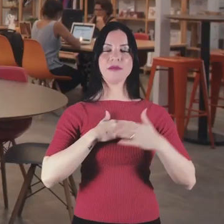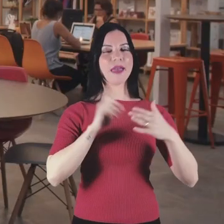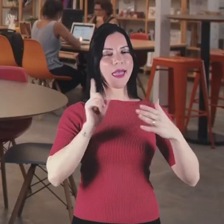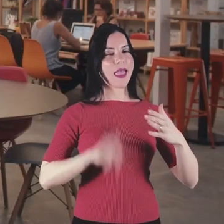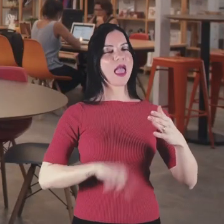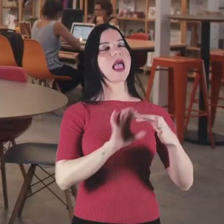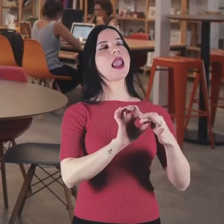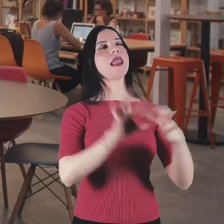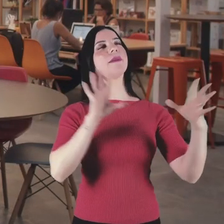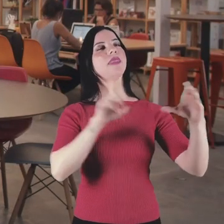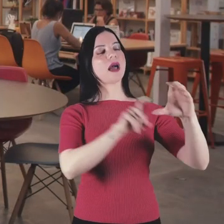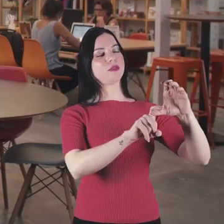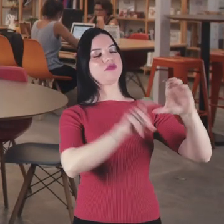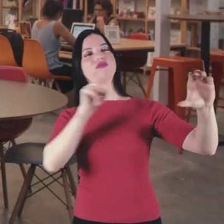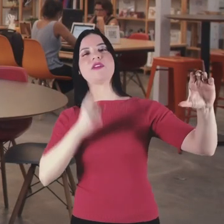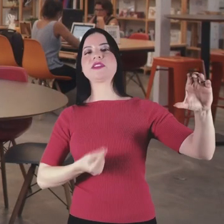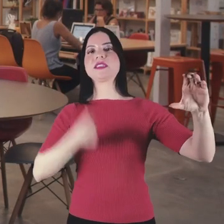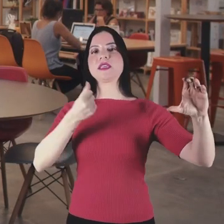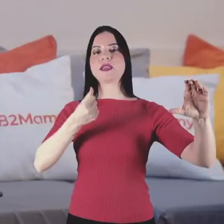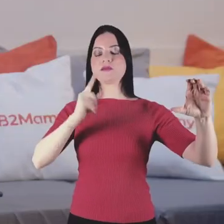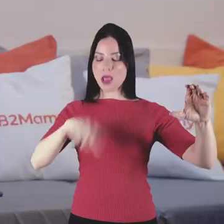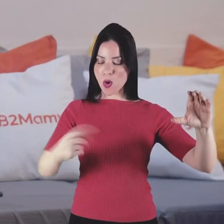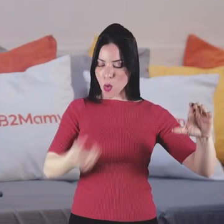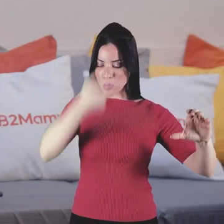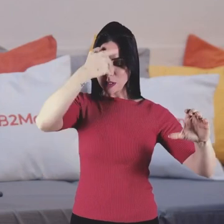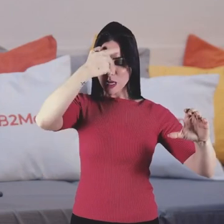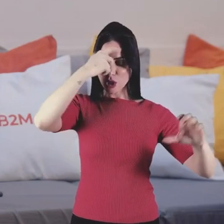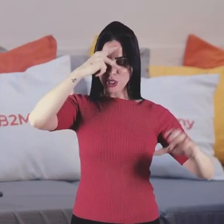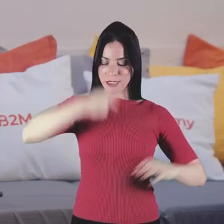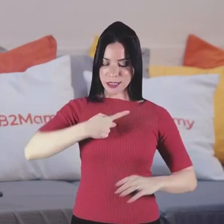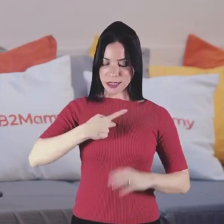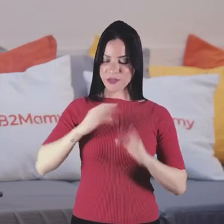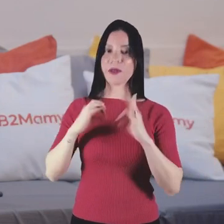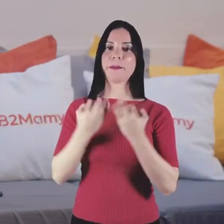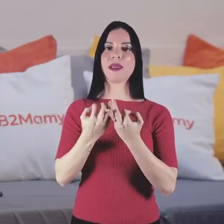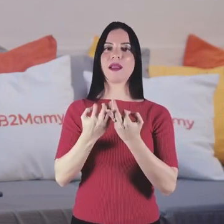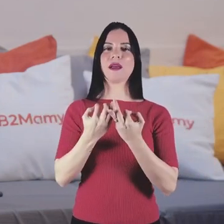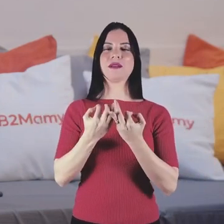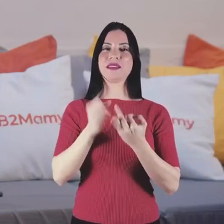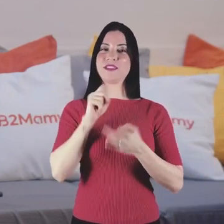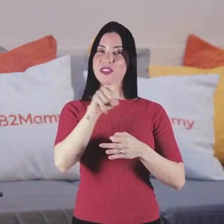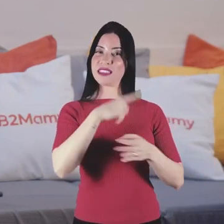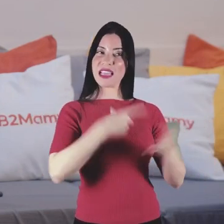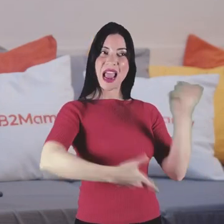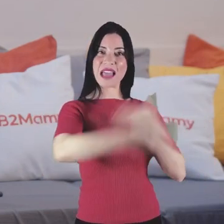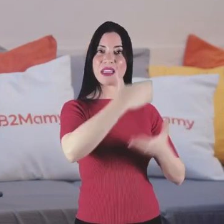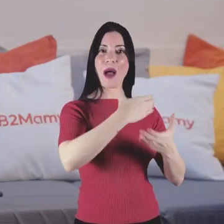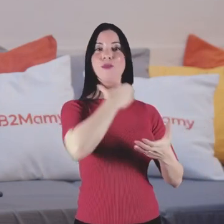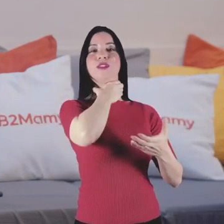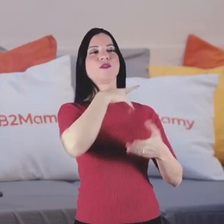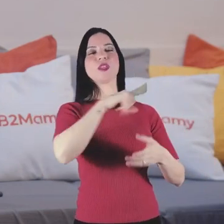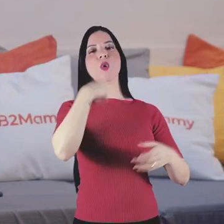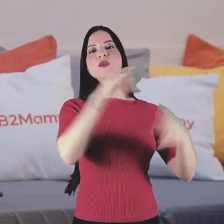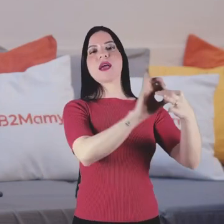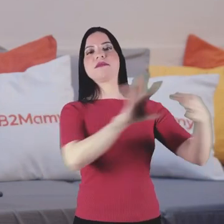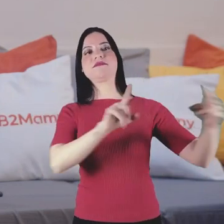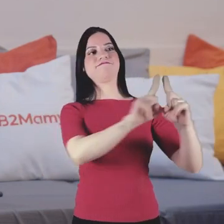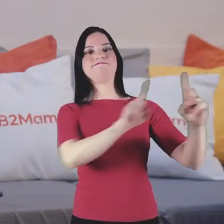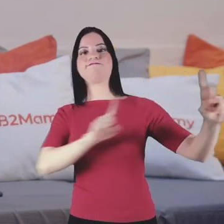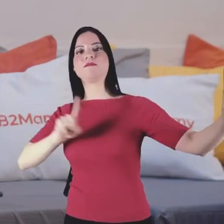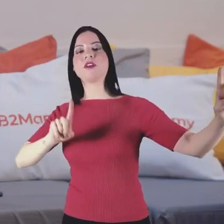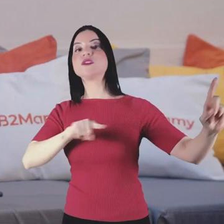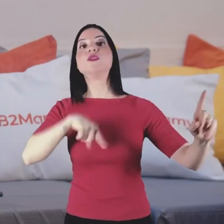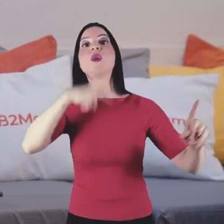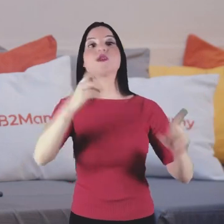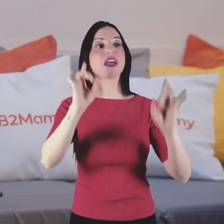Para mim, liberdade financeira é um dos primeiros passos para a gente tomar decisões conscientes sobre si e sobre sua família. Você não sai de uma relação abusiva se você não tem